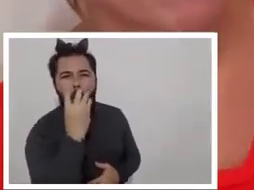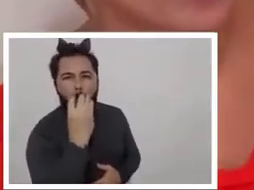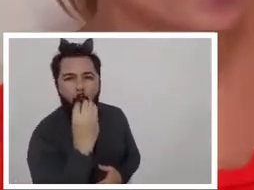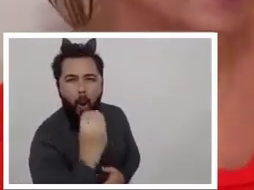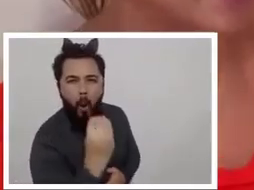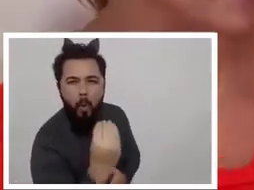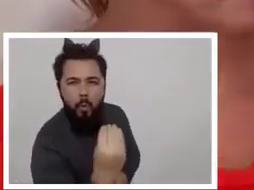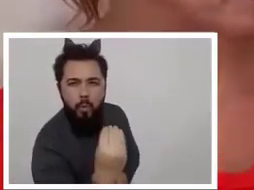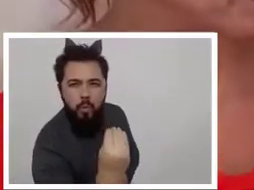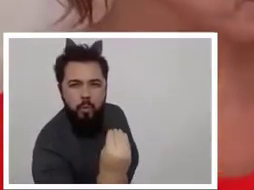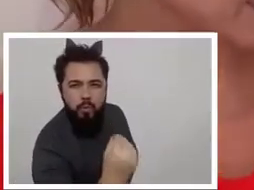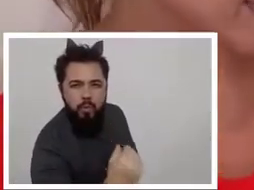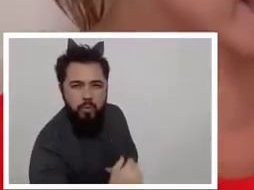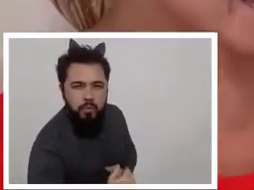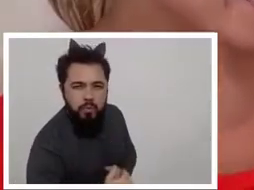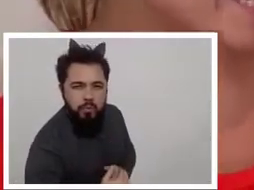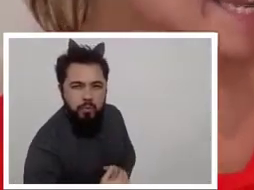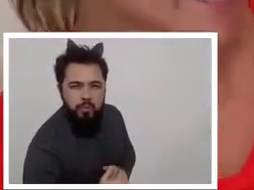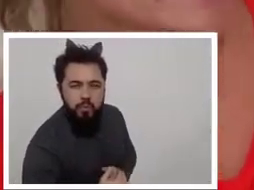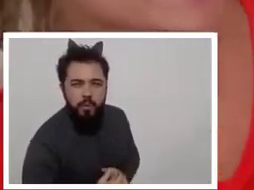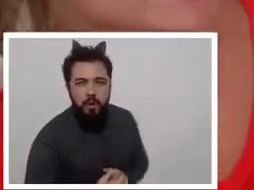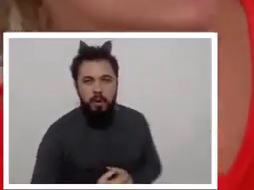a porta